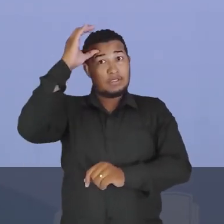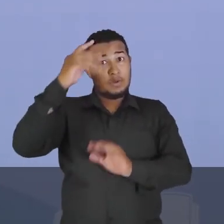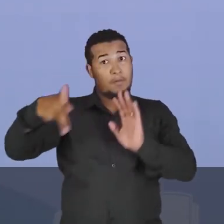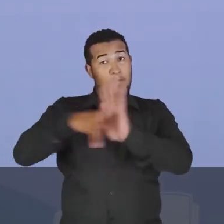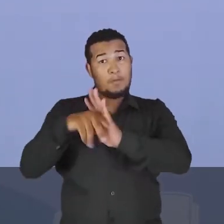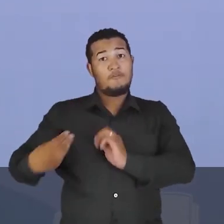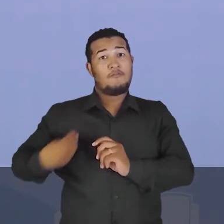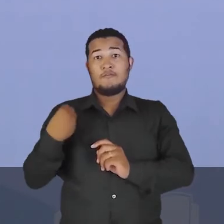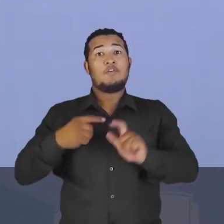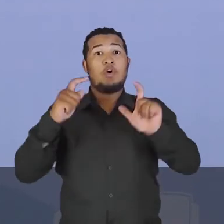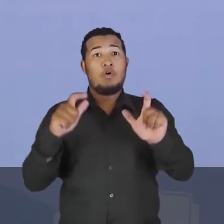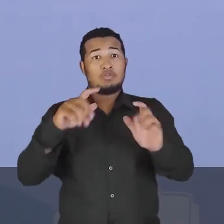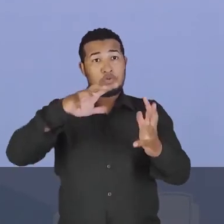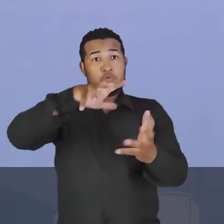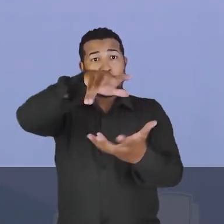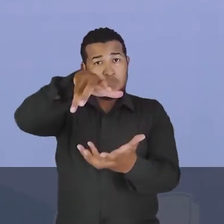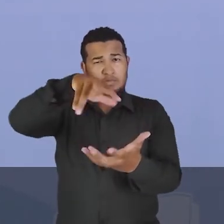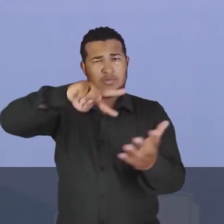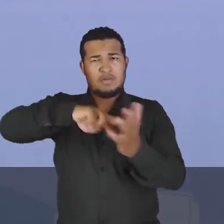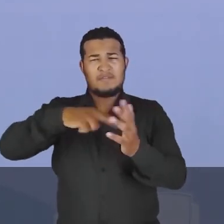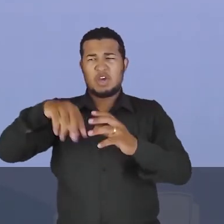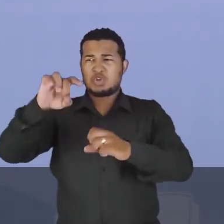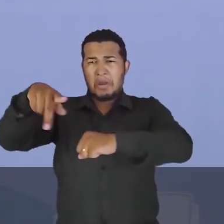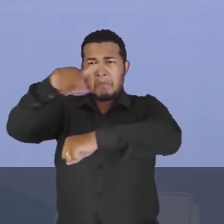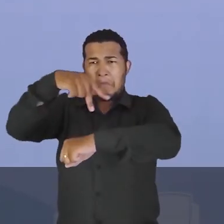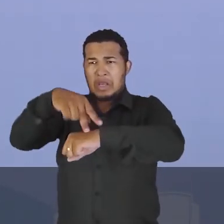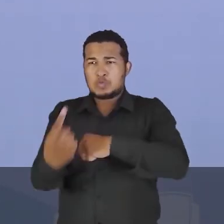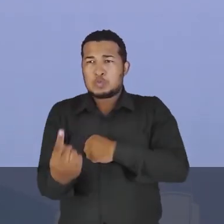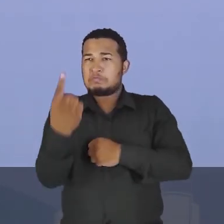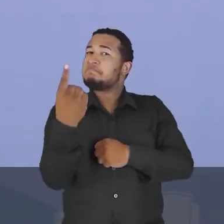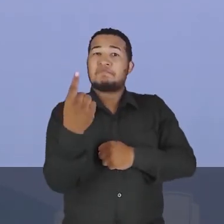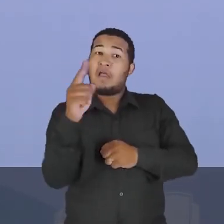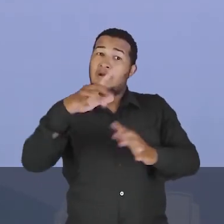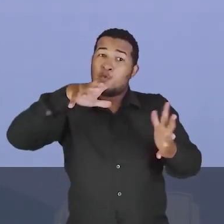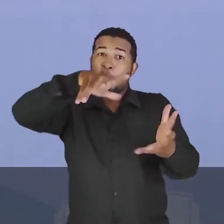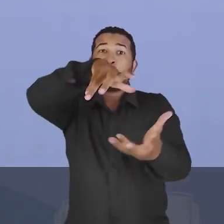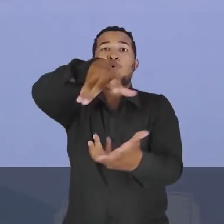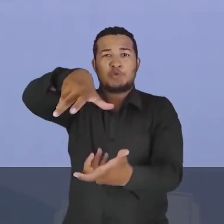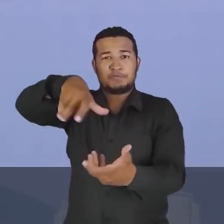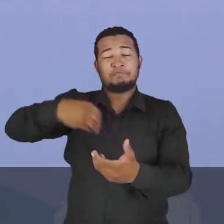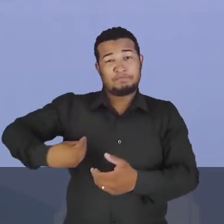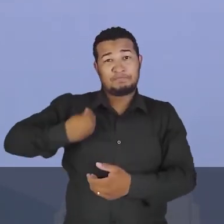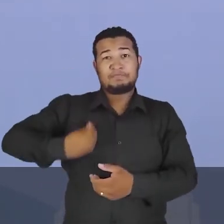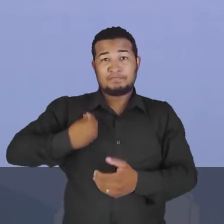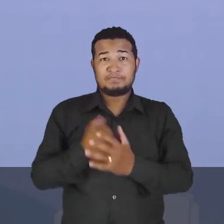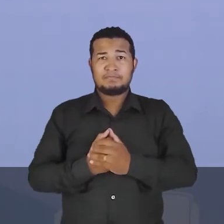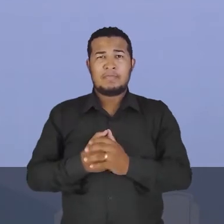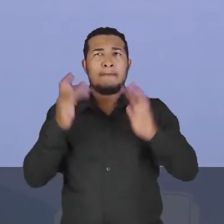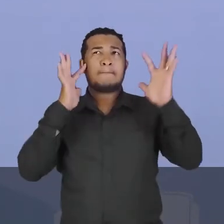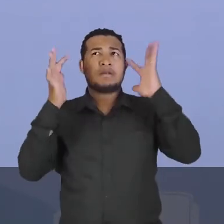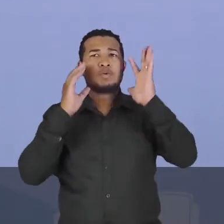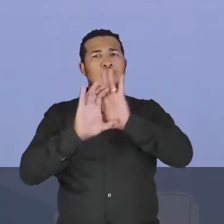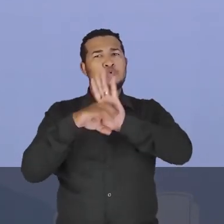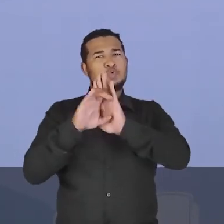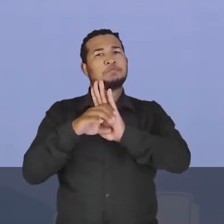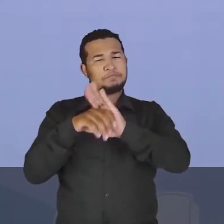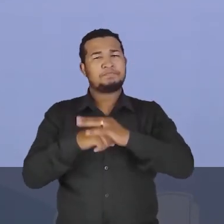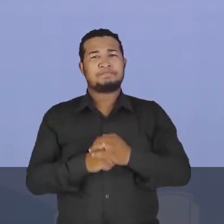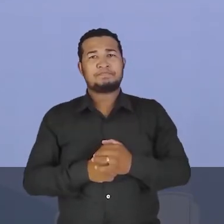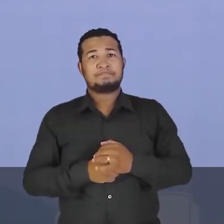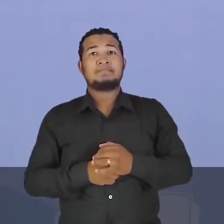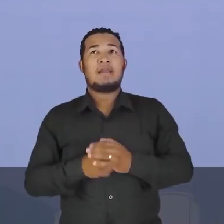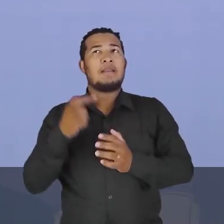mundo, não como cidadã apenas de um lugar específico, mas cidadão do mundo. Pensar sobre esse conceito desse aspecto. Aí